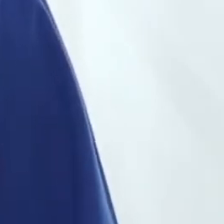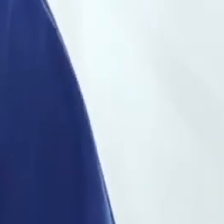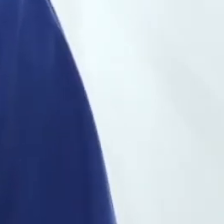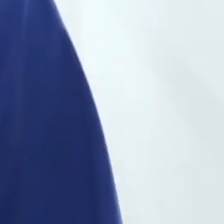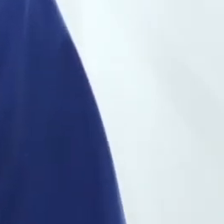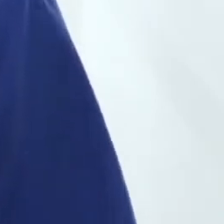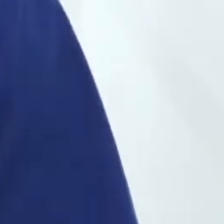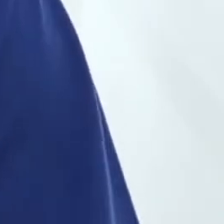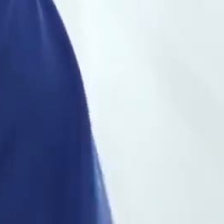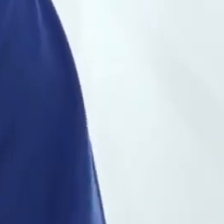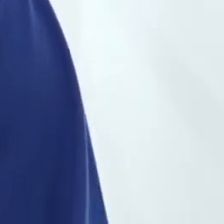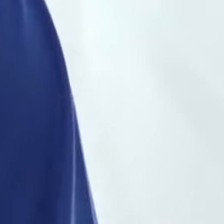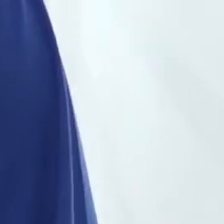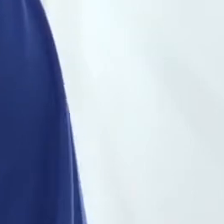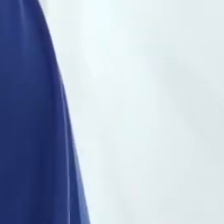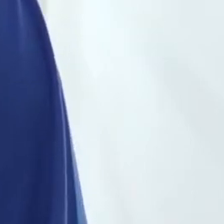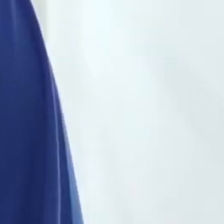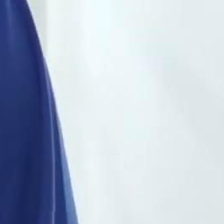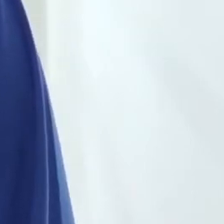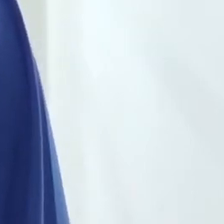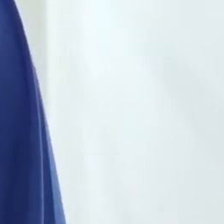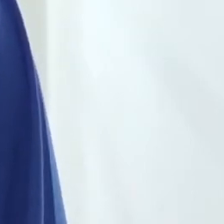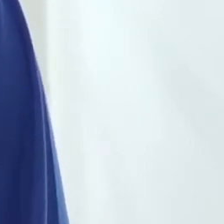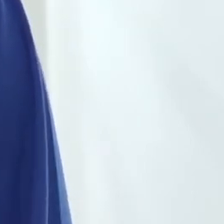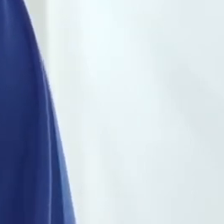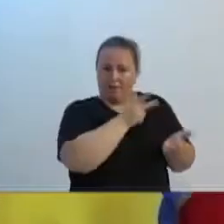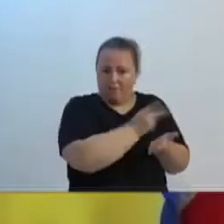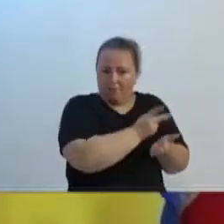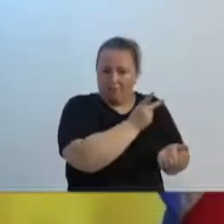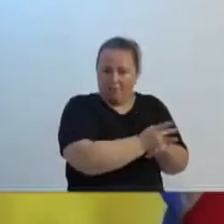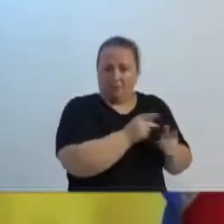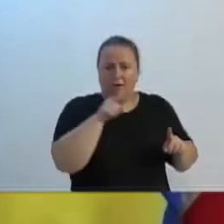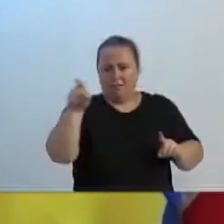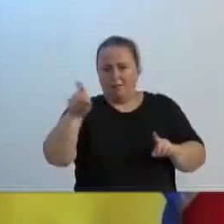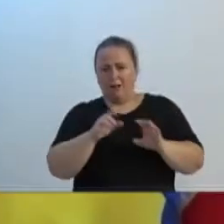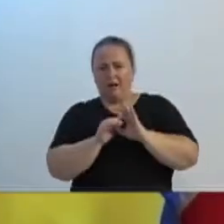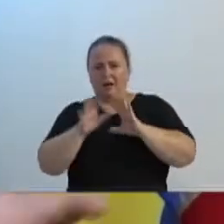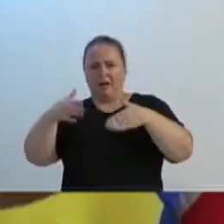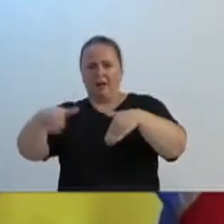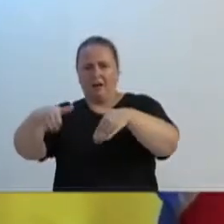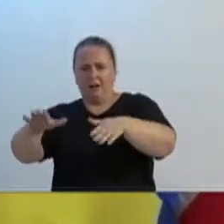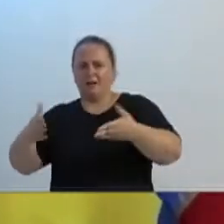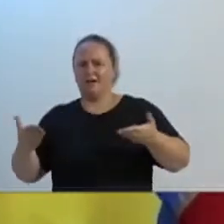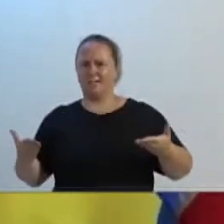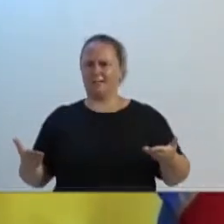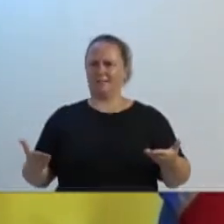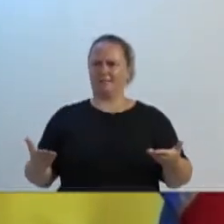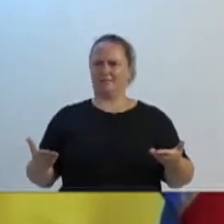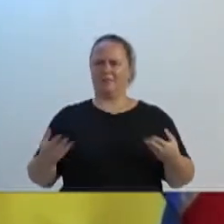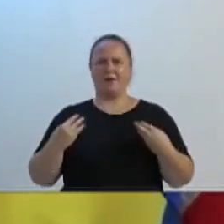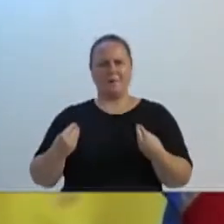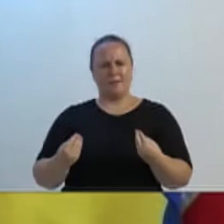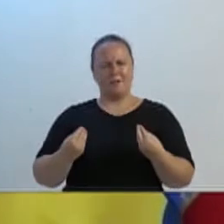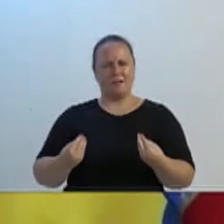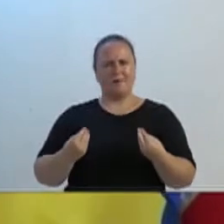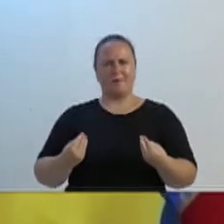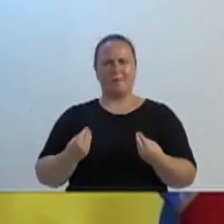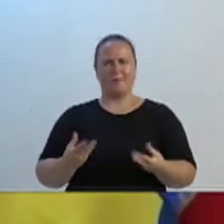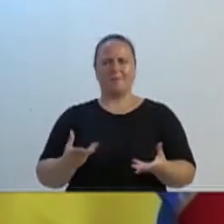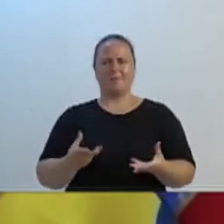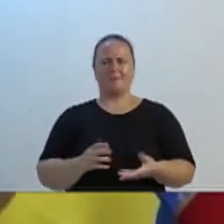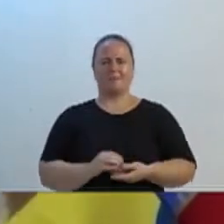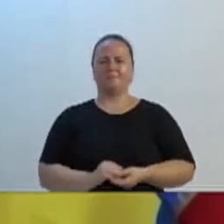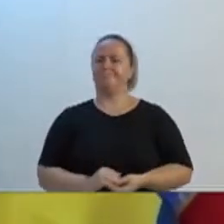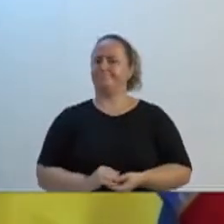mas a gente entende que a comunidade tem que participar também dos projetos nos o pagamentos o vereador zeca bombeiro convidou a população